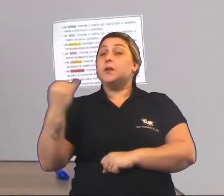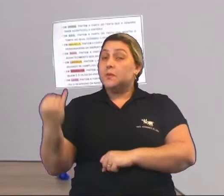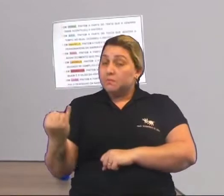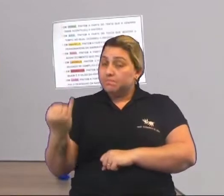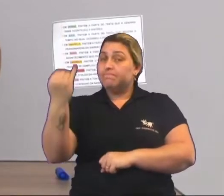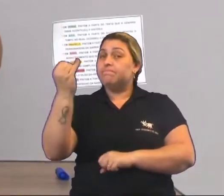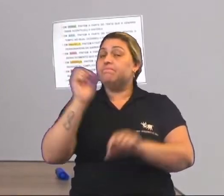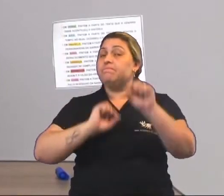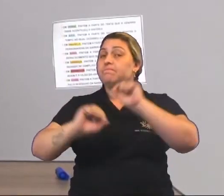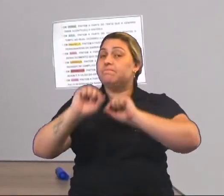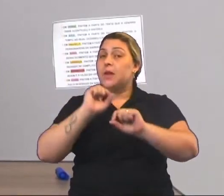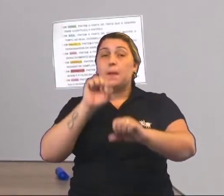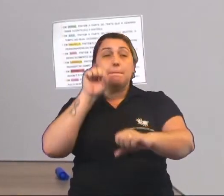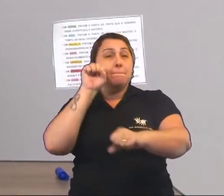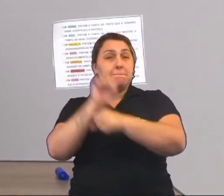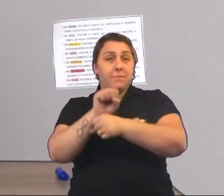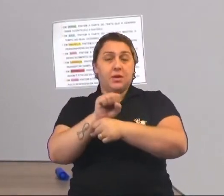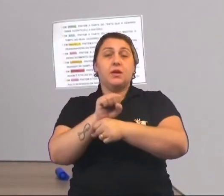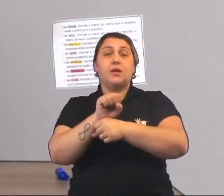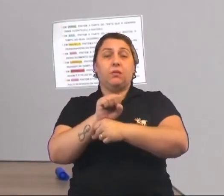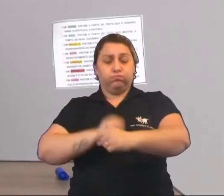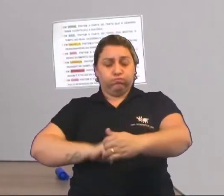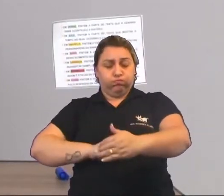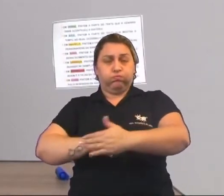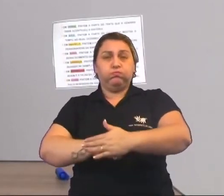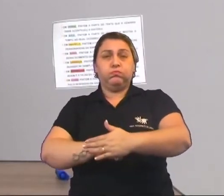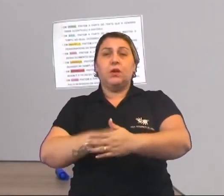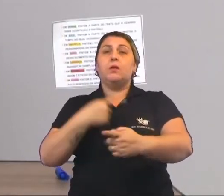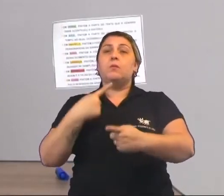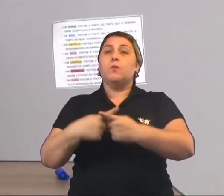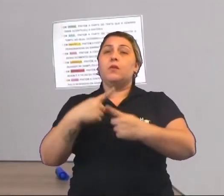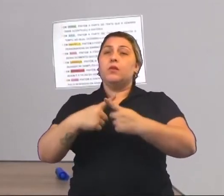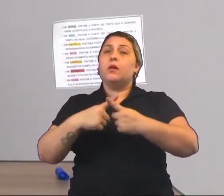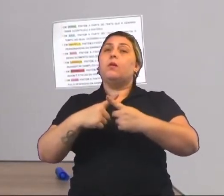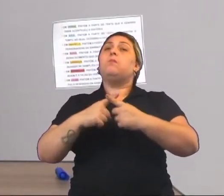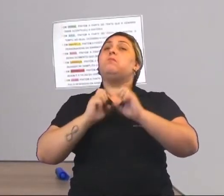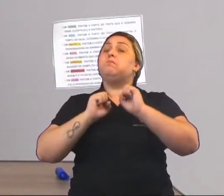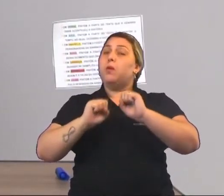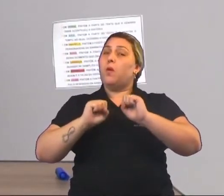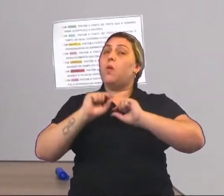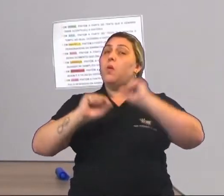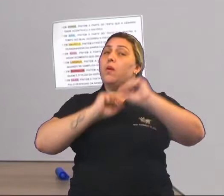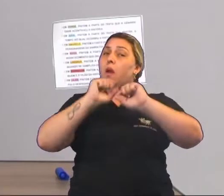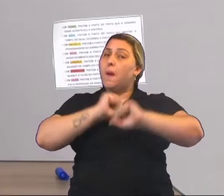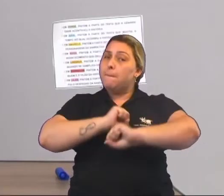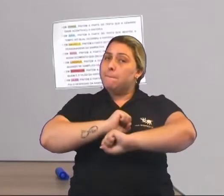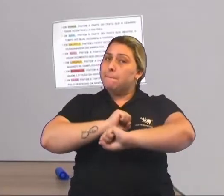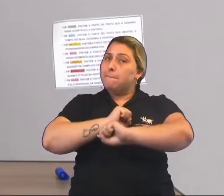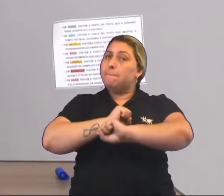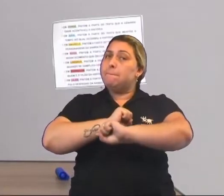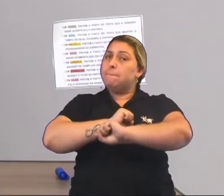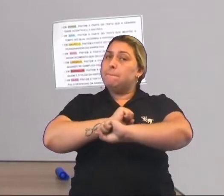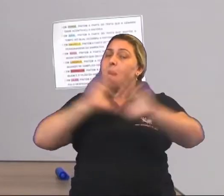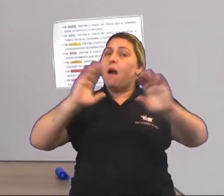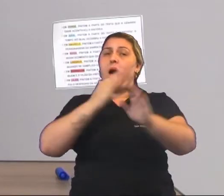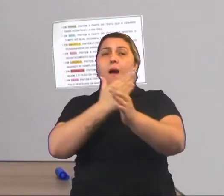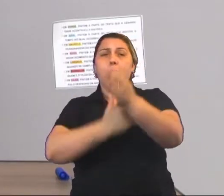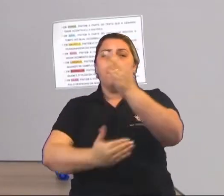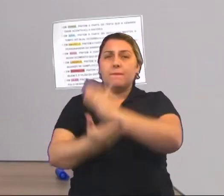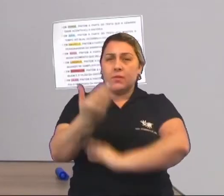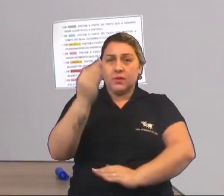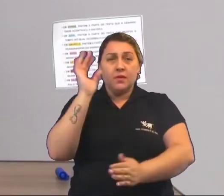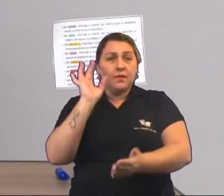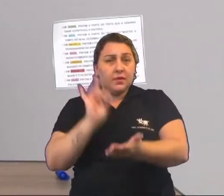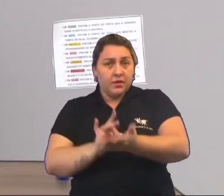era necessário que ele parasse com aquilo, porque senão ele poderia se machucar. Não é